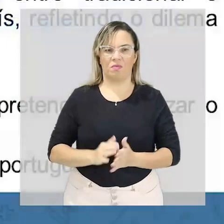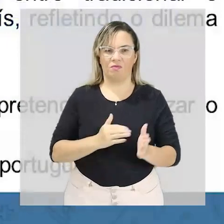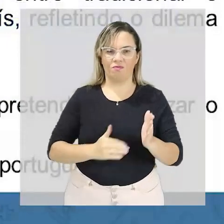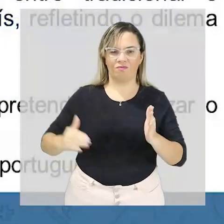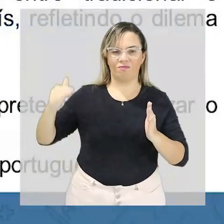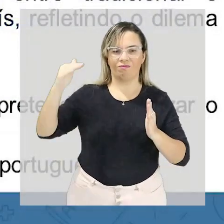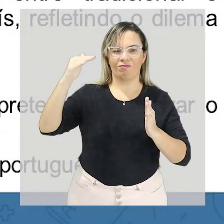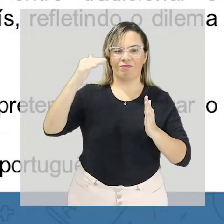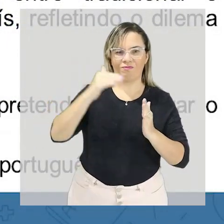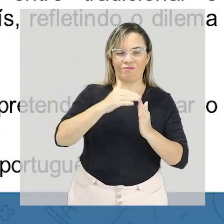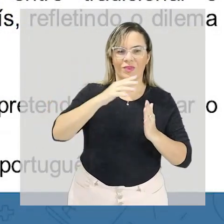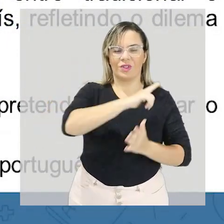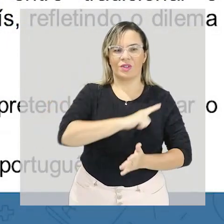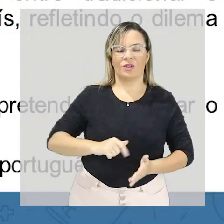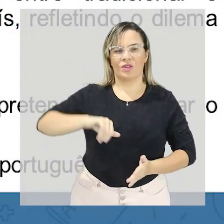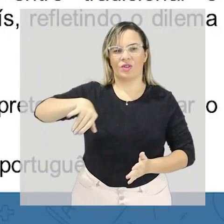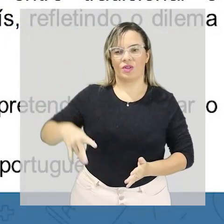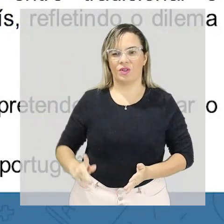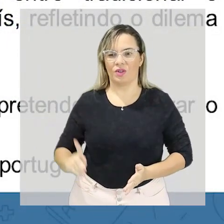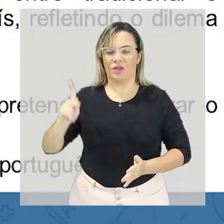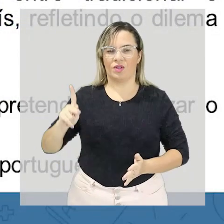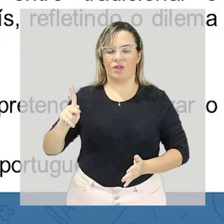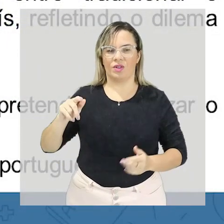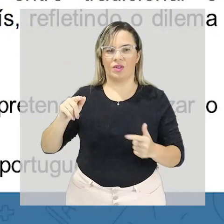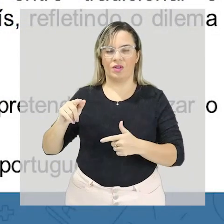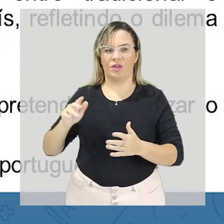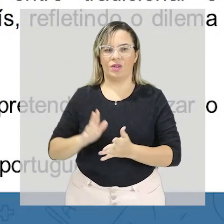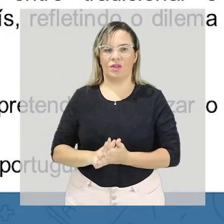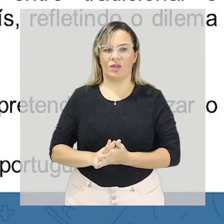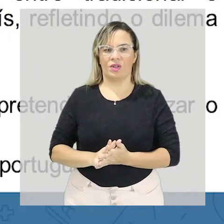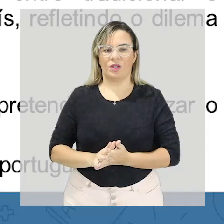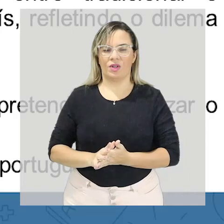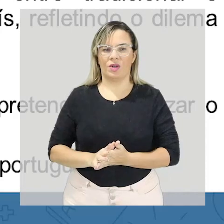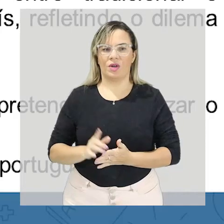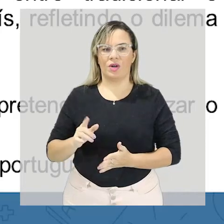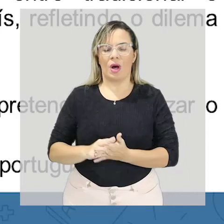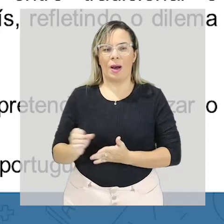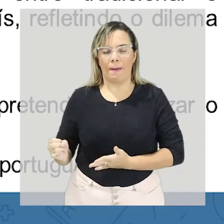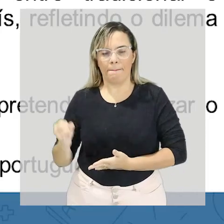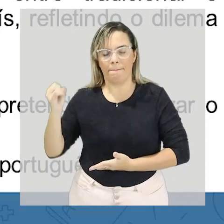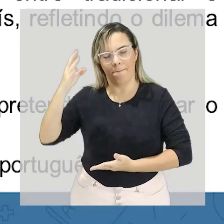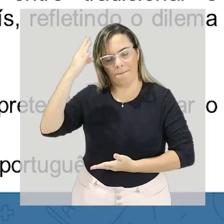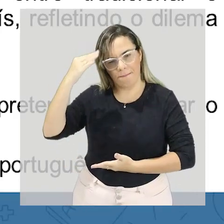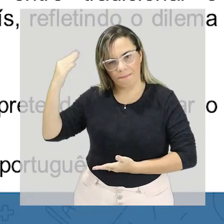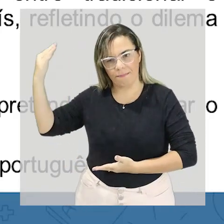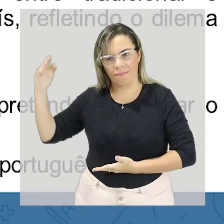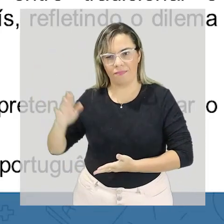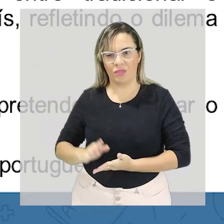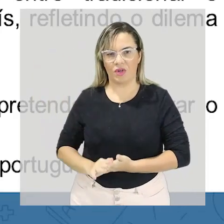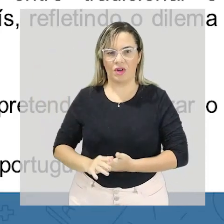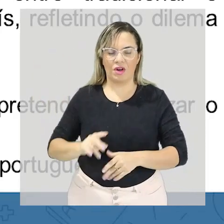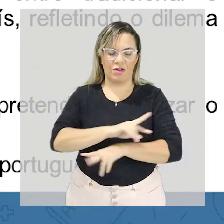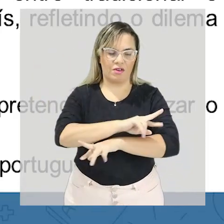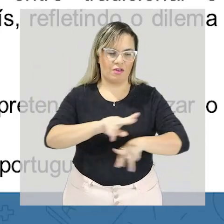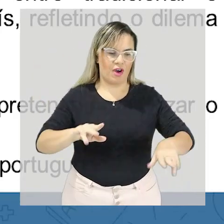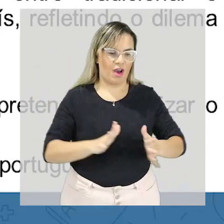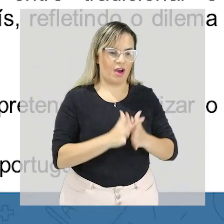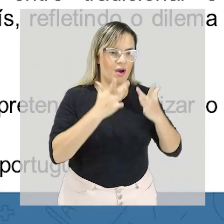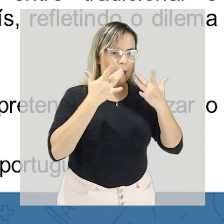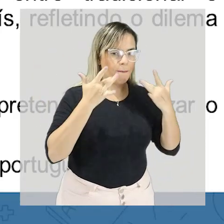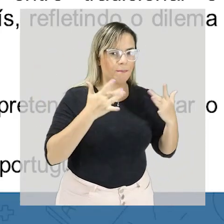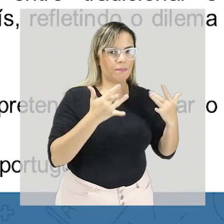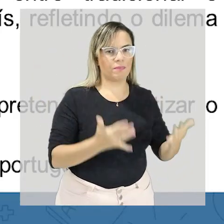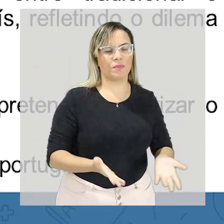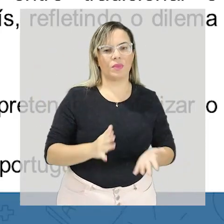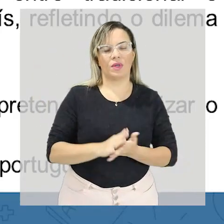no governo JK, a Bossa Nova que foi uma referência importante para outros artistas e